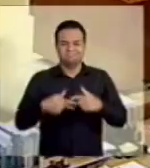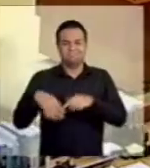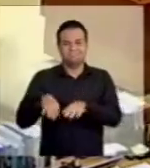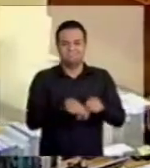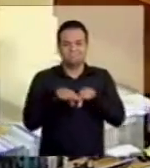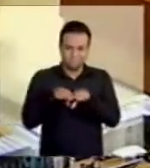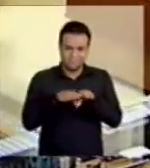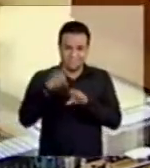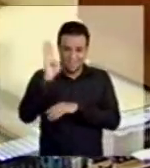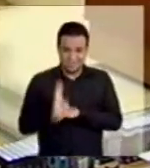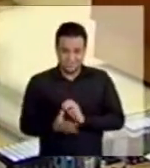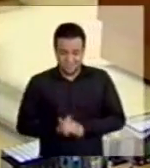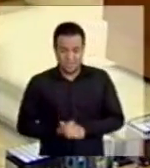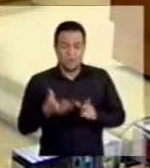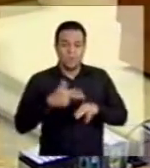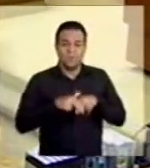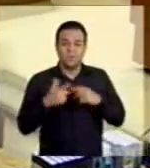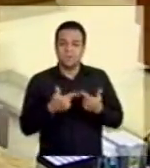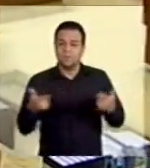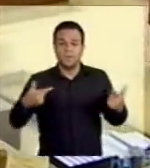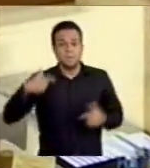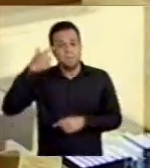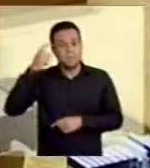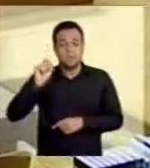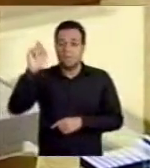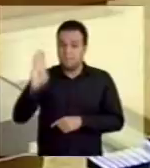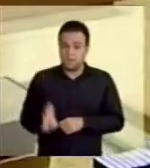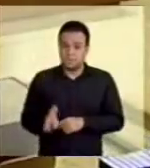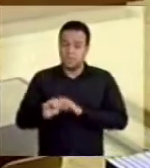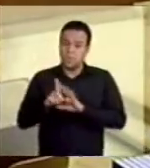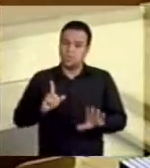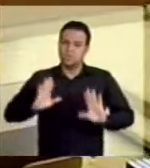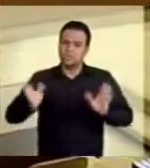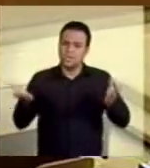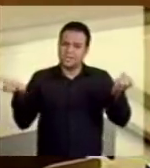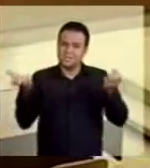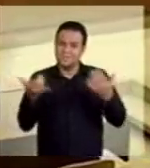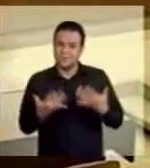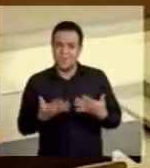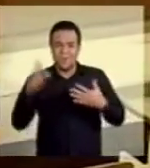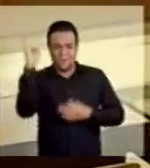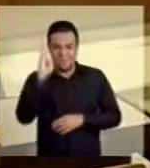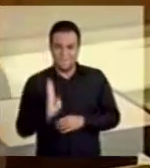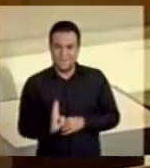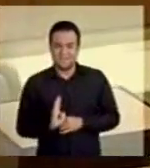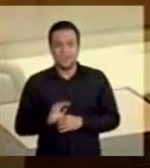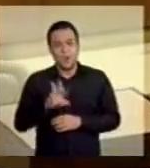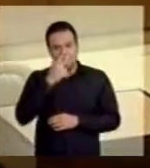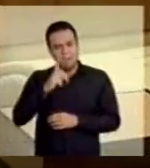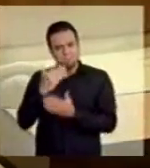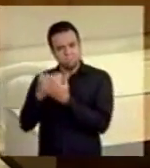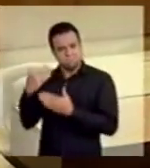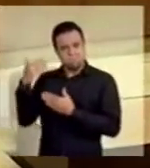senhora presidente, não hesito em afirmar que o Brasil, como aqui já foi dito, o Brasil dá um passo